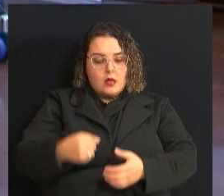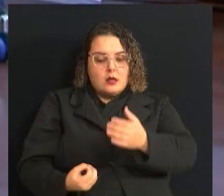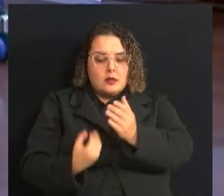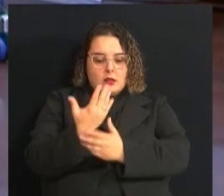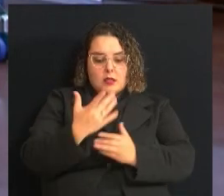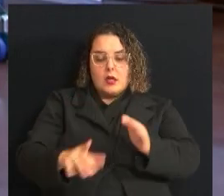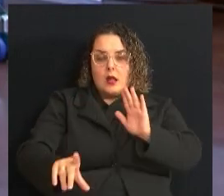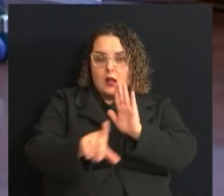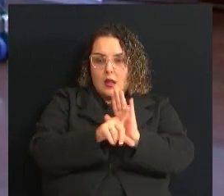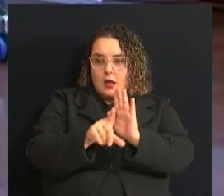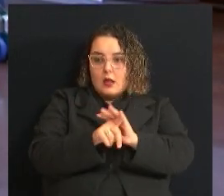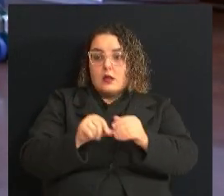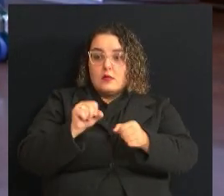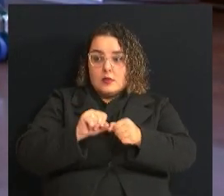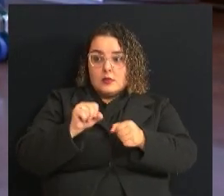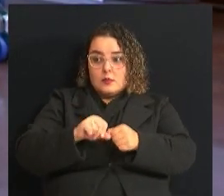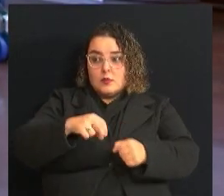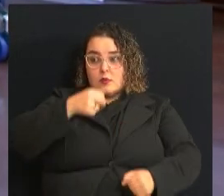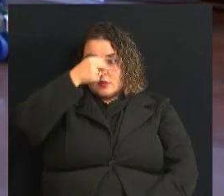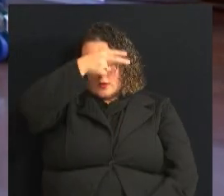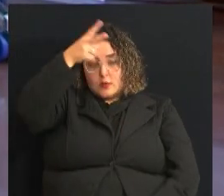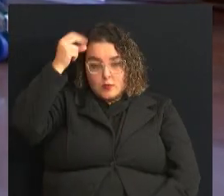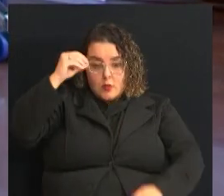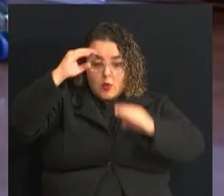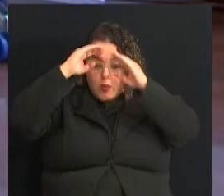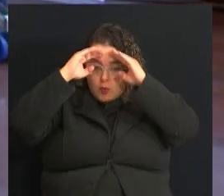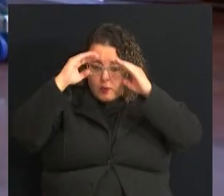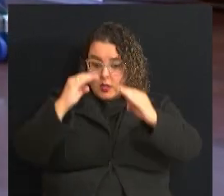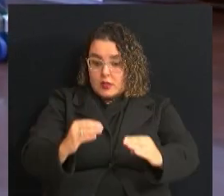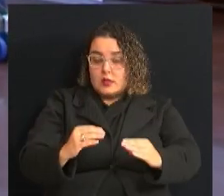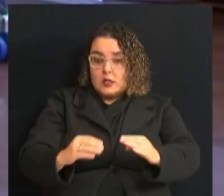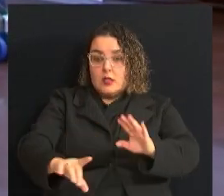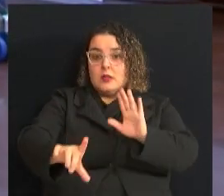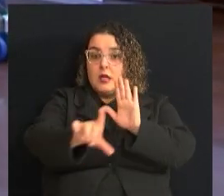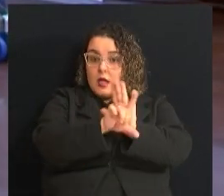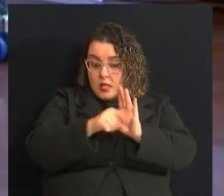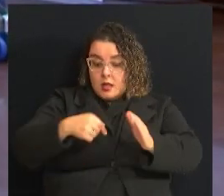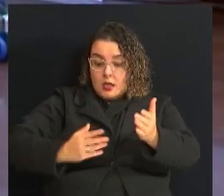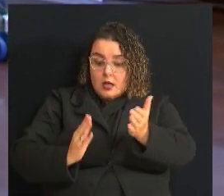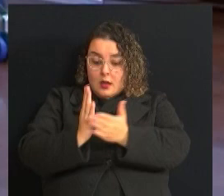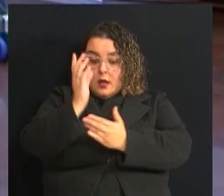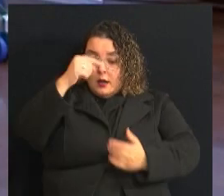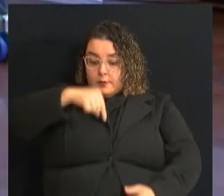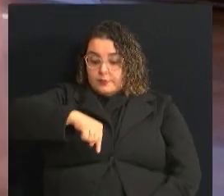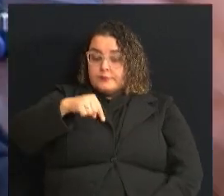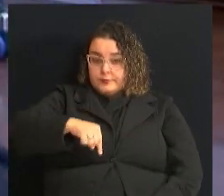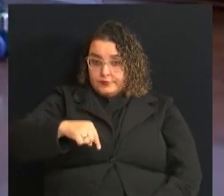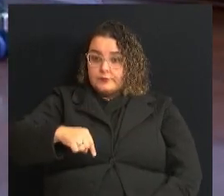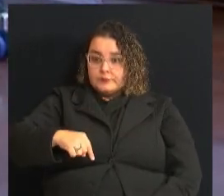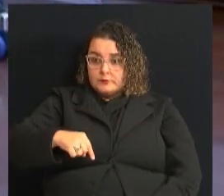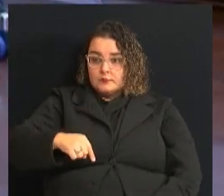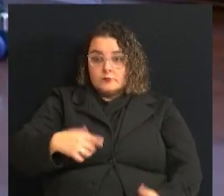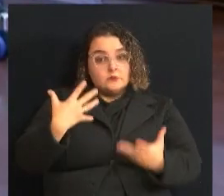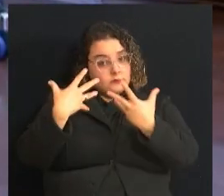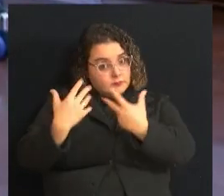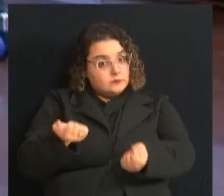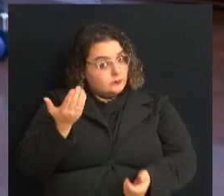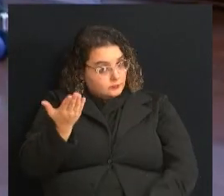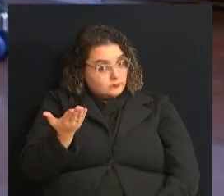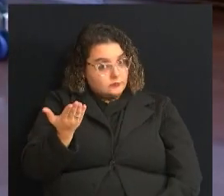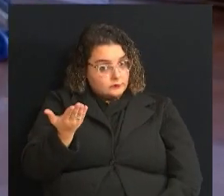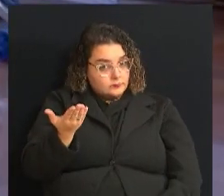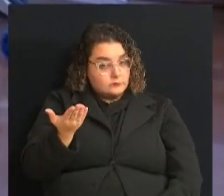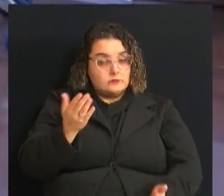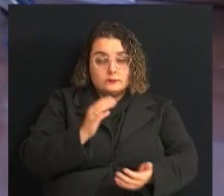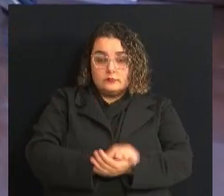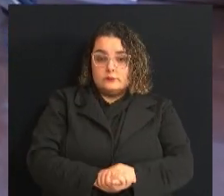com que o prefeito obedeça às leis que são aprovadas nessa casa e sancionada por ele. Então nós